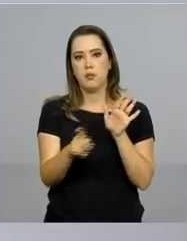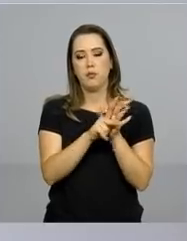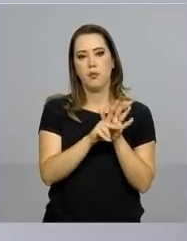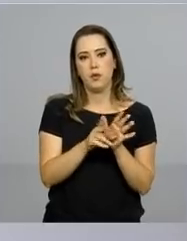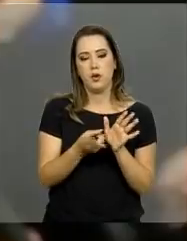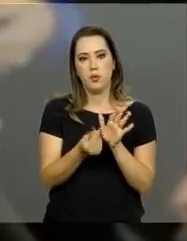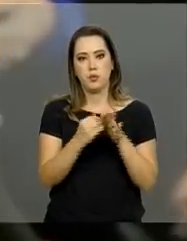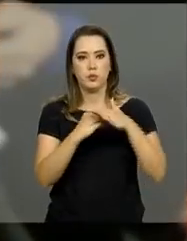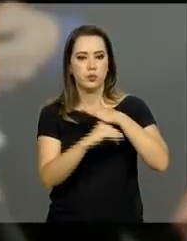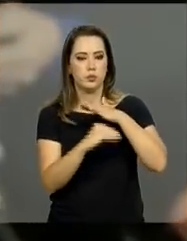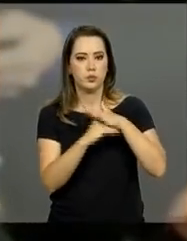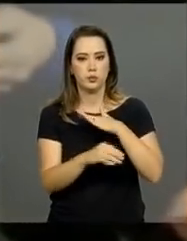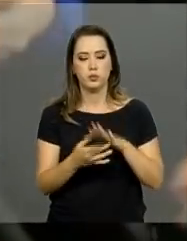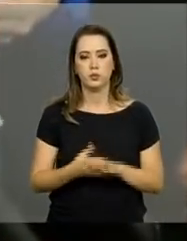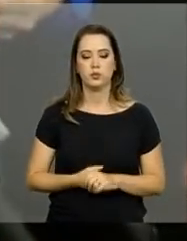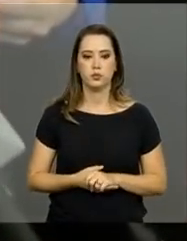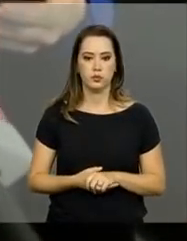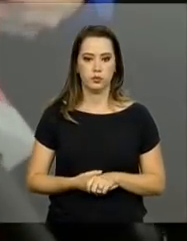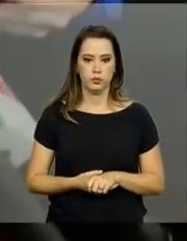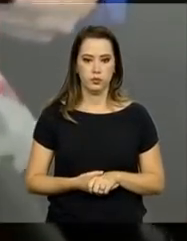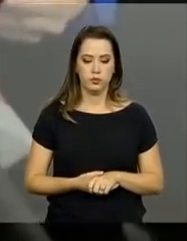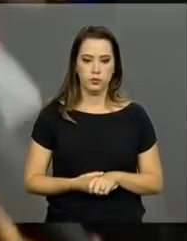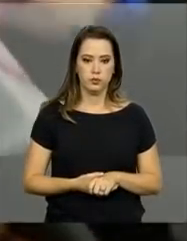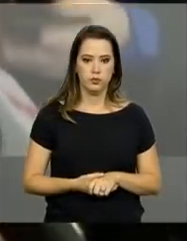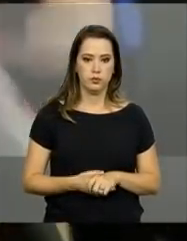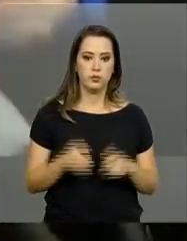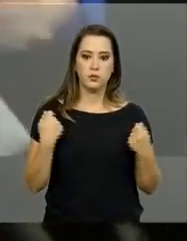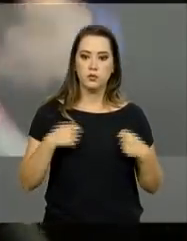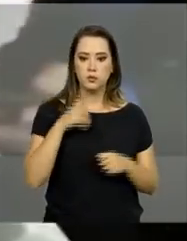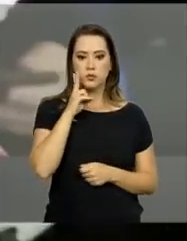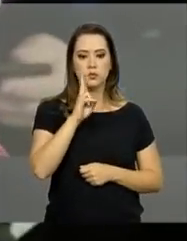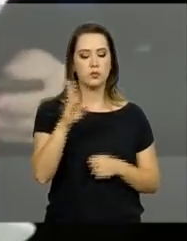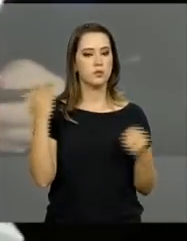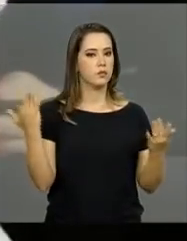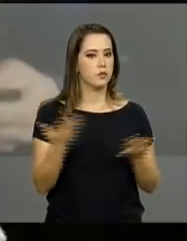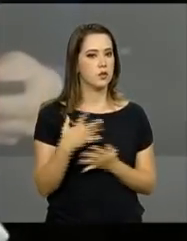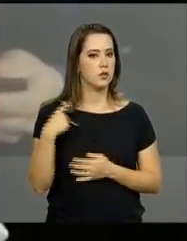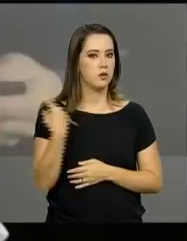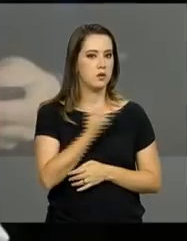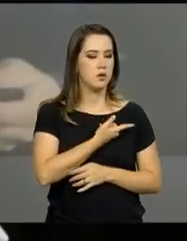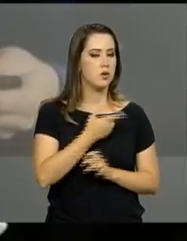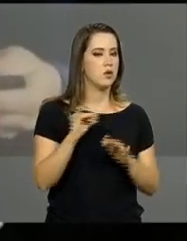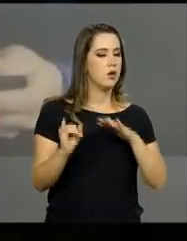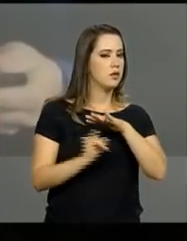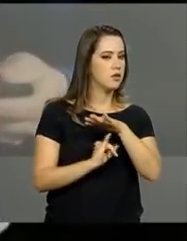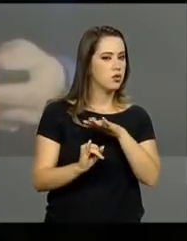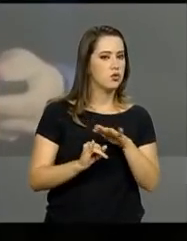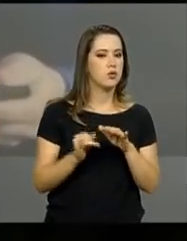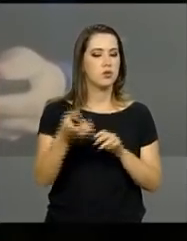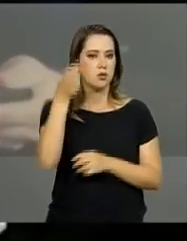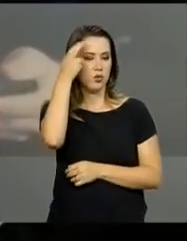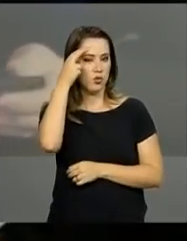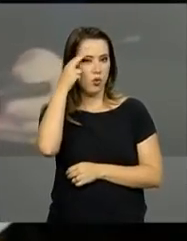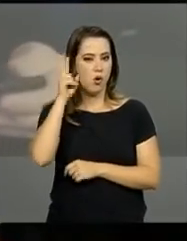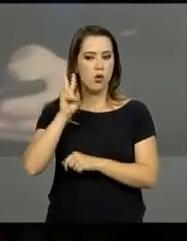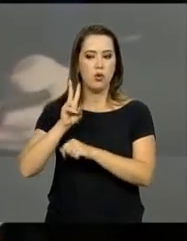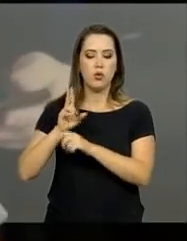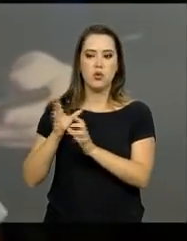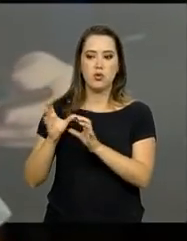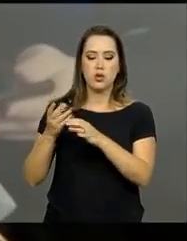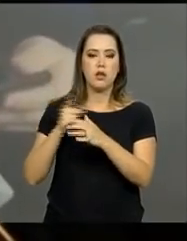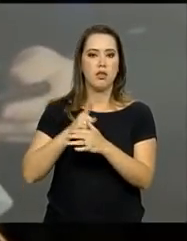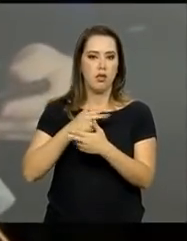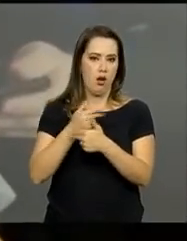patrimoniais. Eu acho que a gente tem que olhar agora para todas as nossas instituições culturais, de guarda de